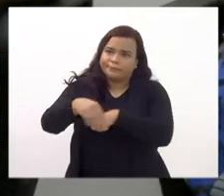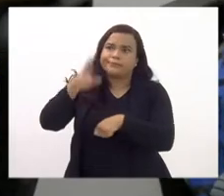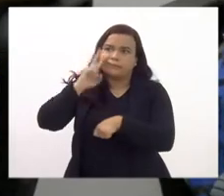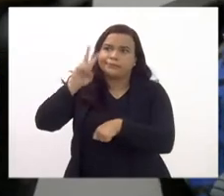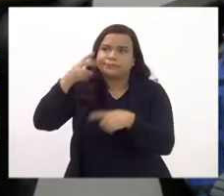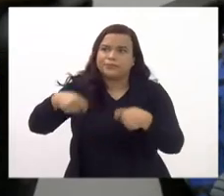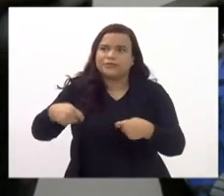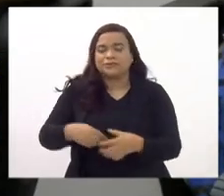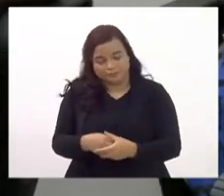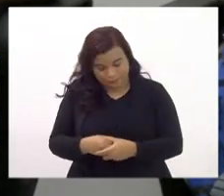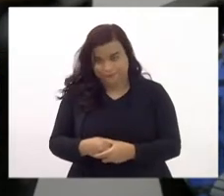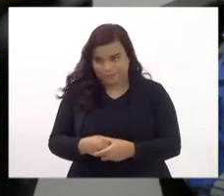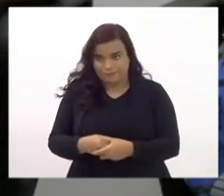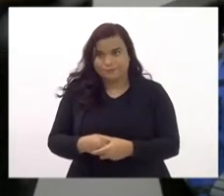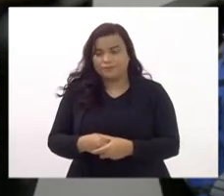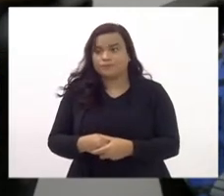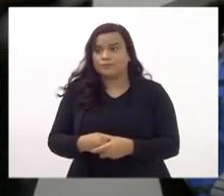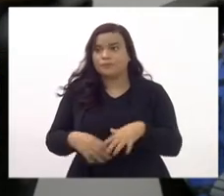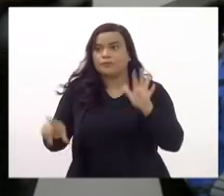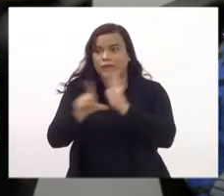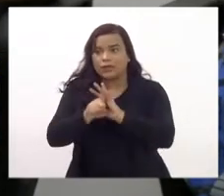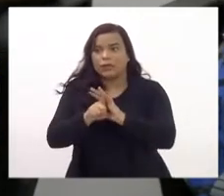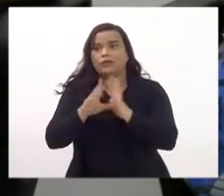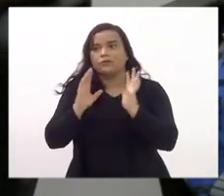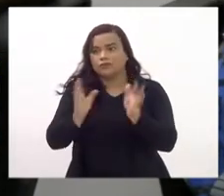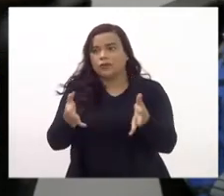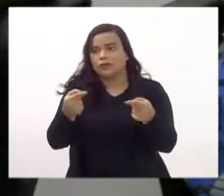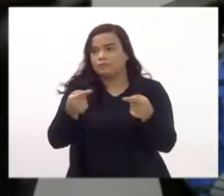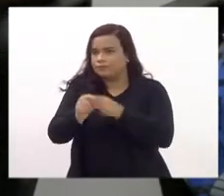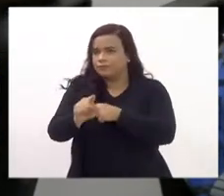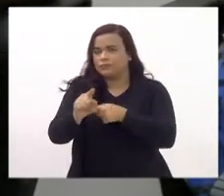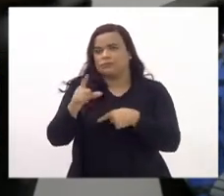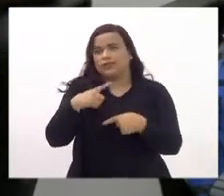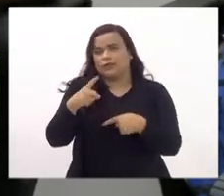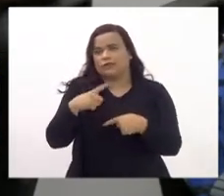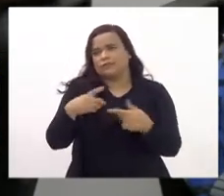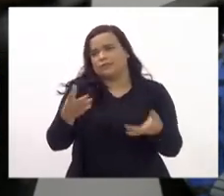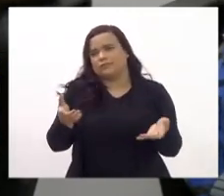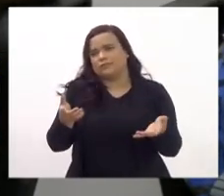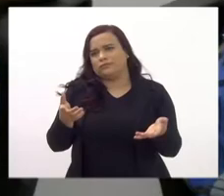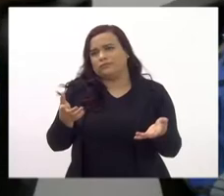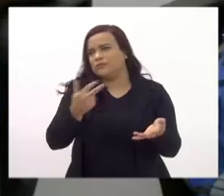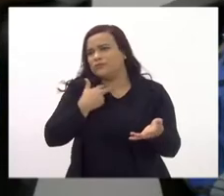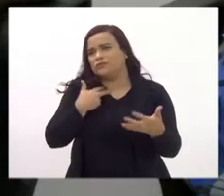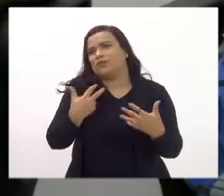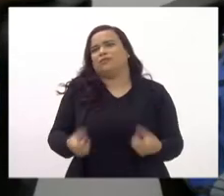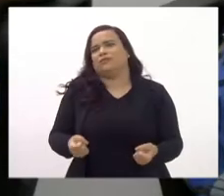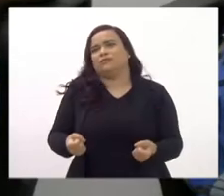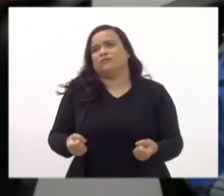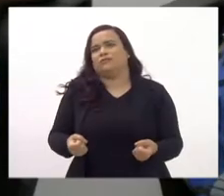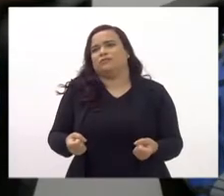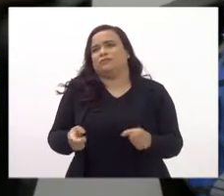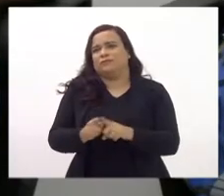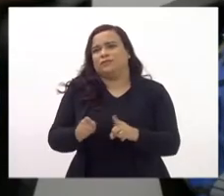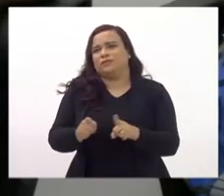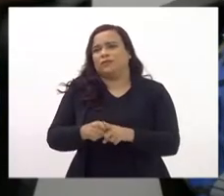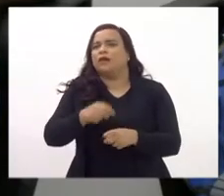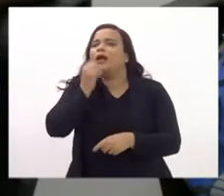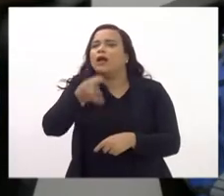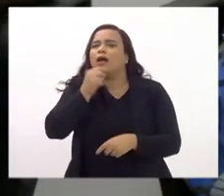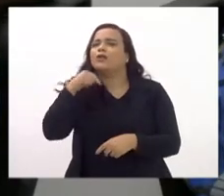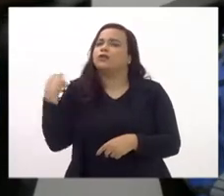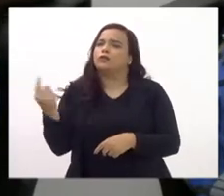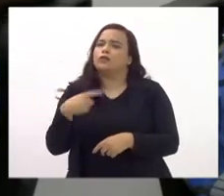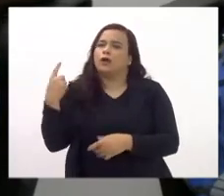Assim, a lei já está sendo descumprida, isso é um absurdo. Agora, trazendo um pouco do relato mais do nosso campus, o nosso